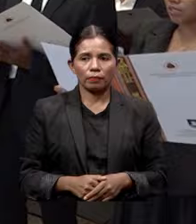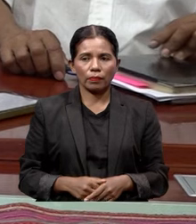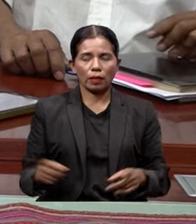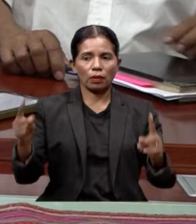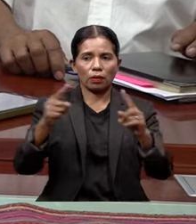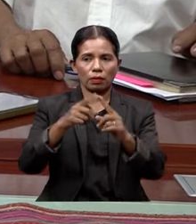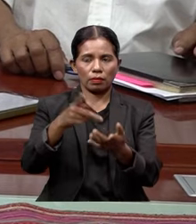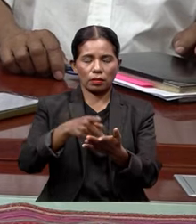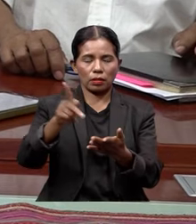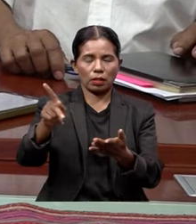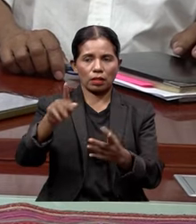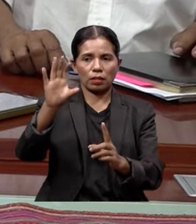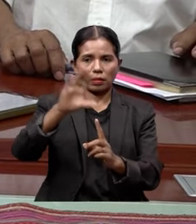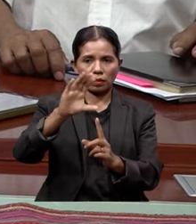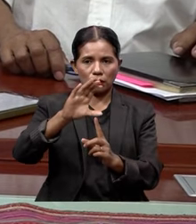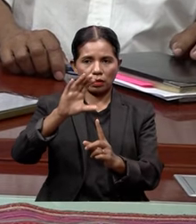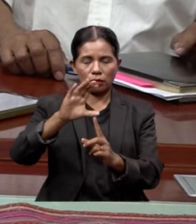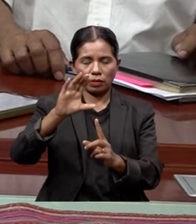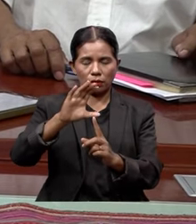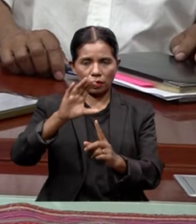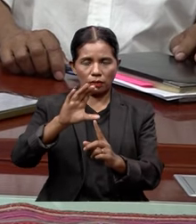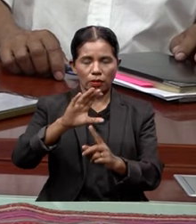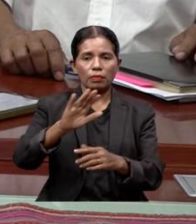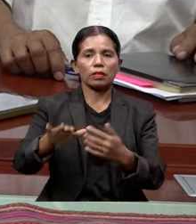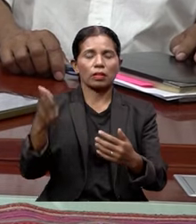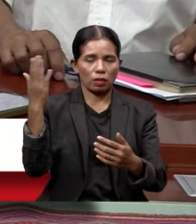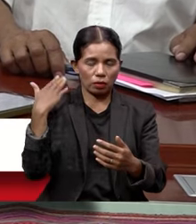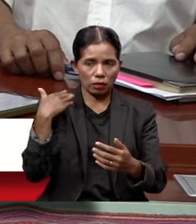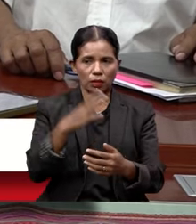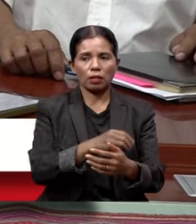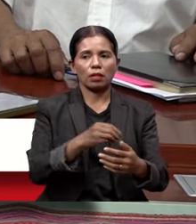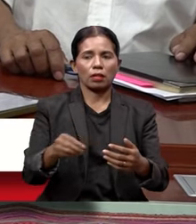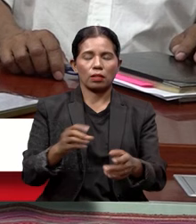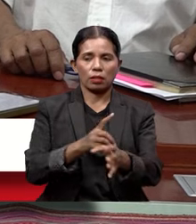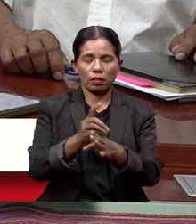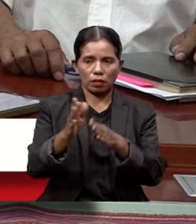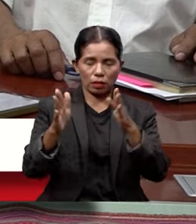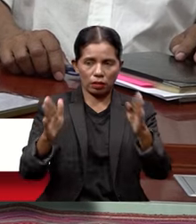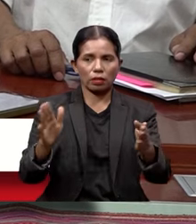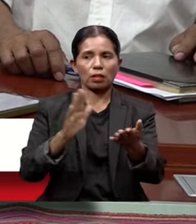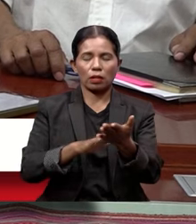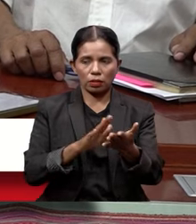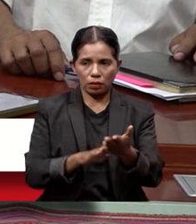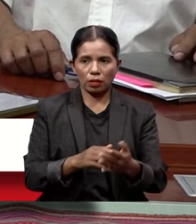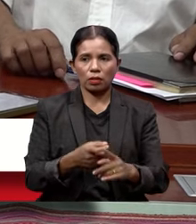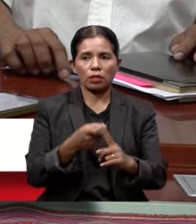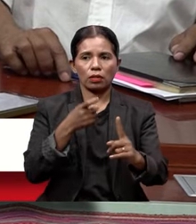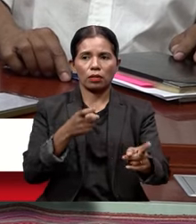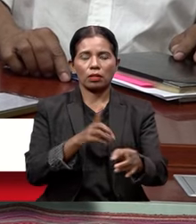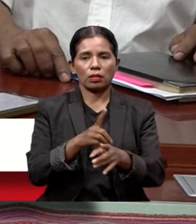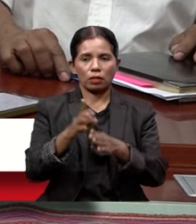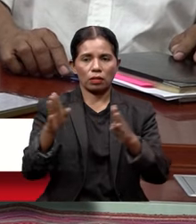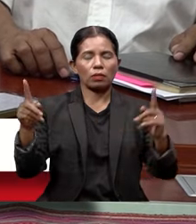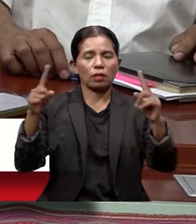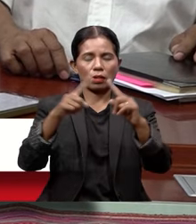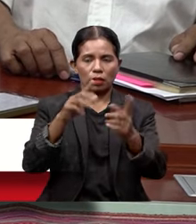Pagamento vai a cargos chefias cessantes, cargos diretivos da escola, você diretor da